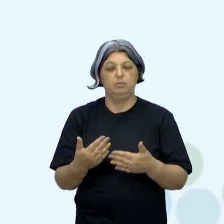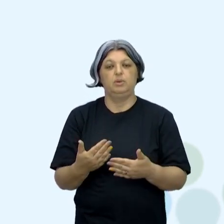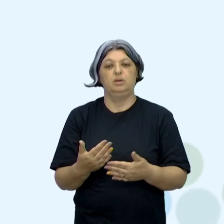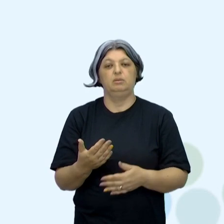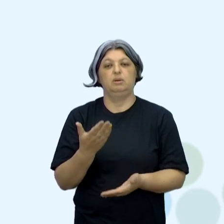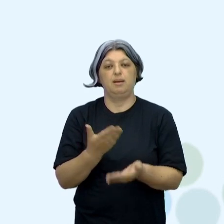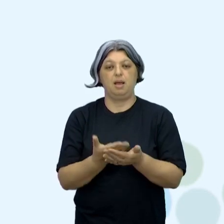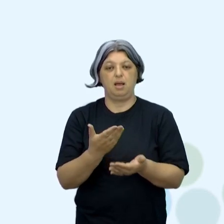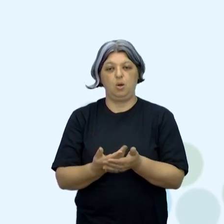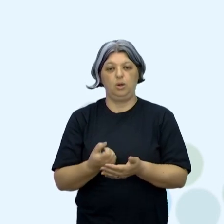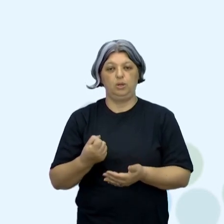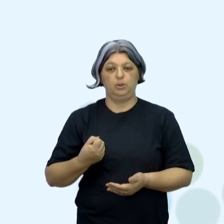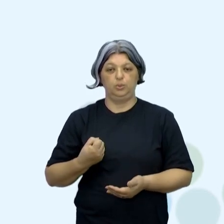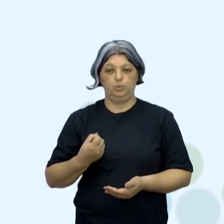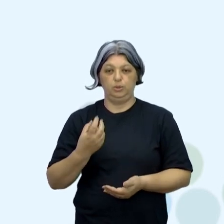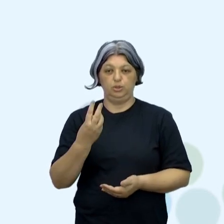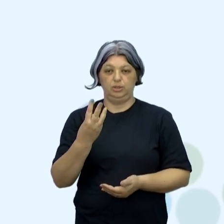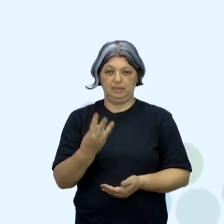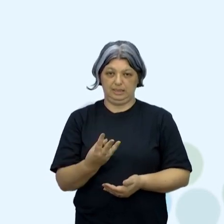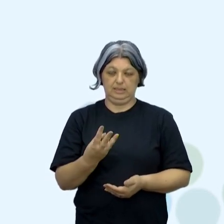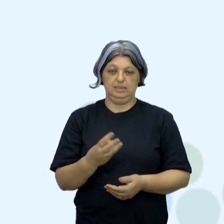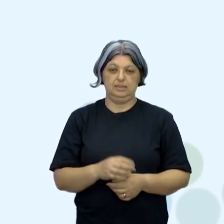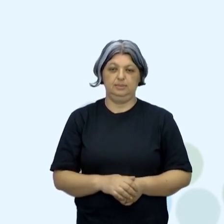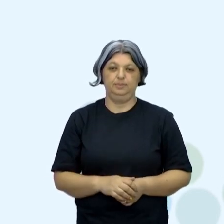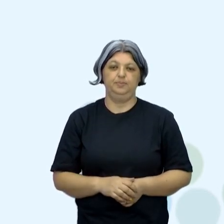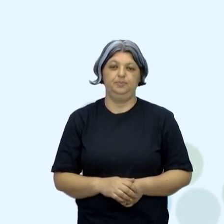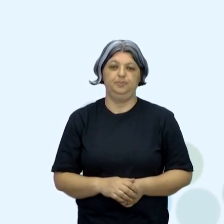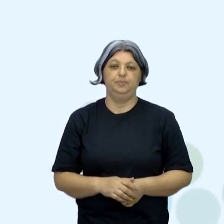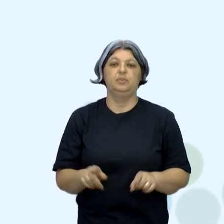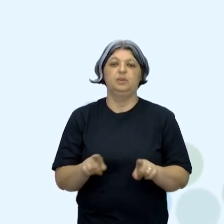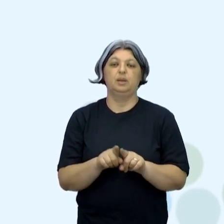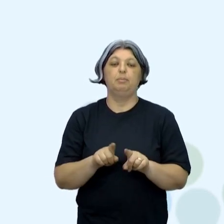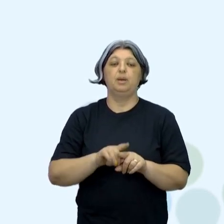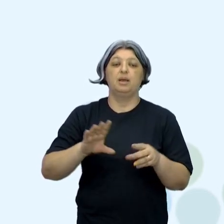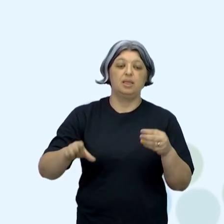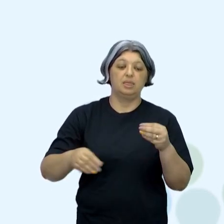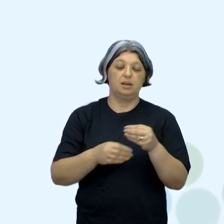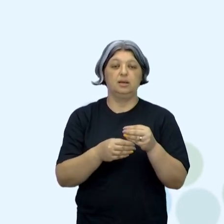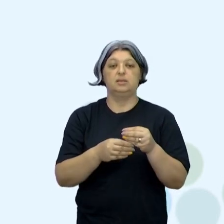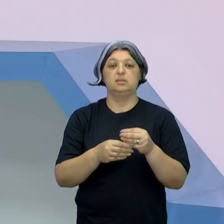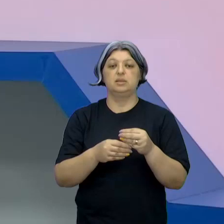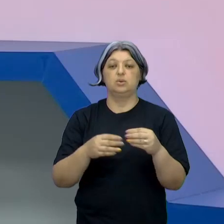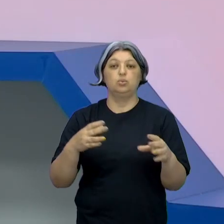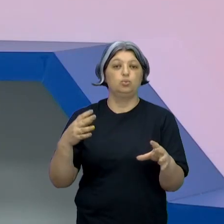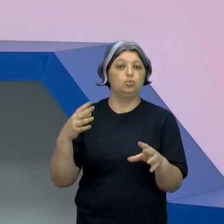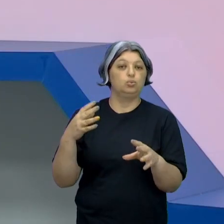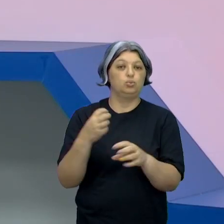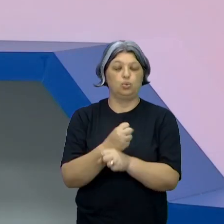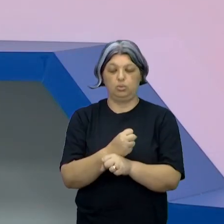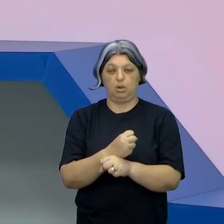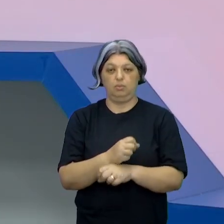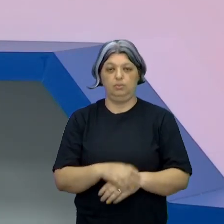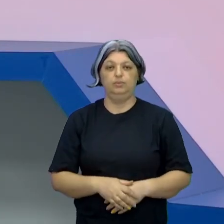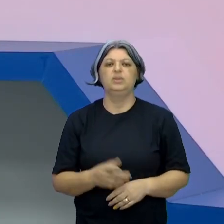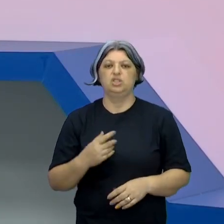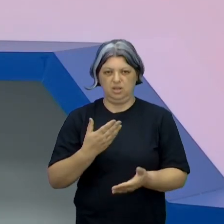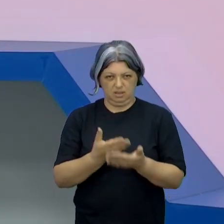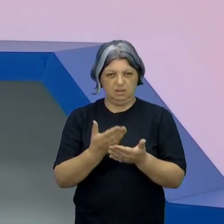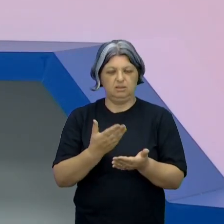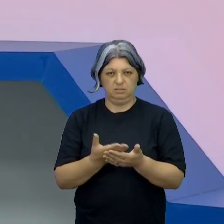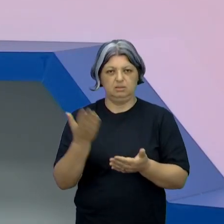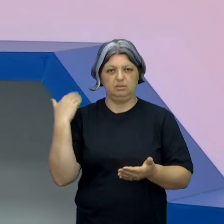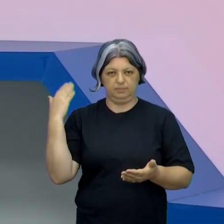Desenvolvimento, aula de número 3. E o integração total, por quê? Como a gente já fez aí em dois outros